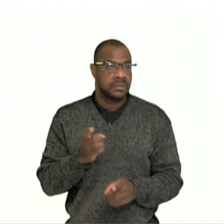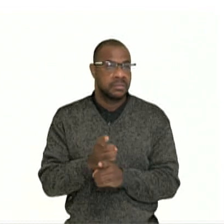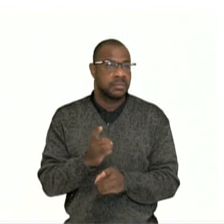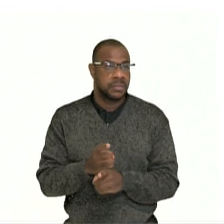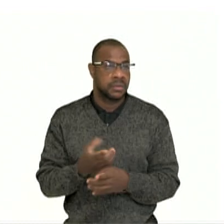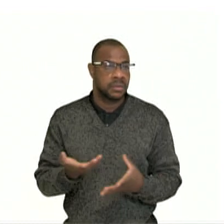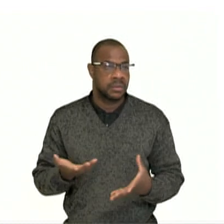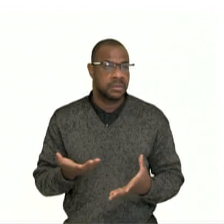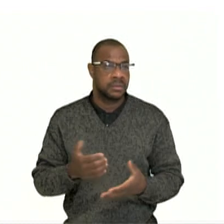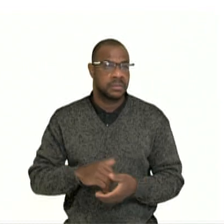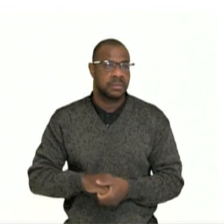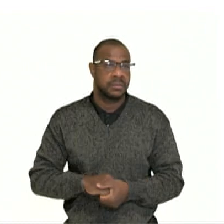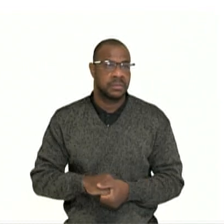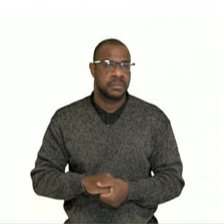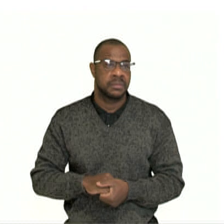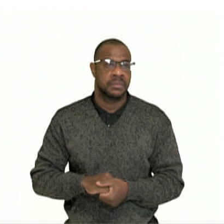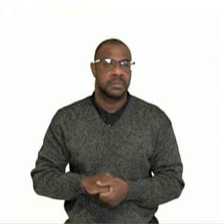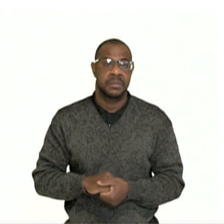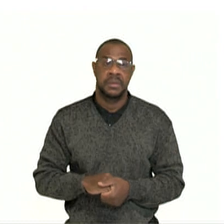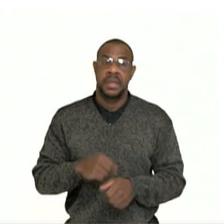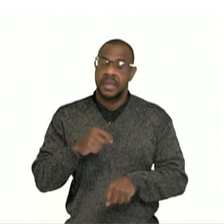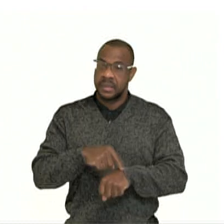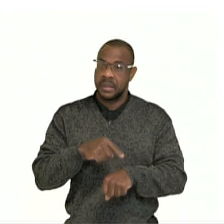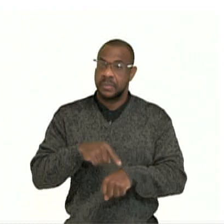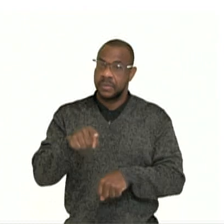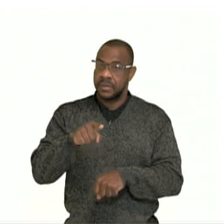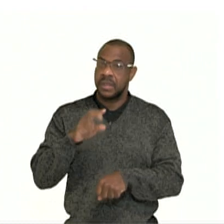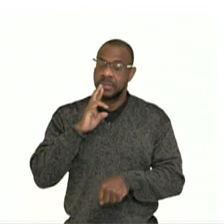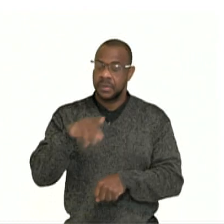vou dar um tempinho para vocês responderem esse exercício e a gente já volta.